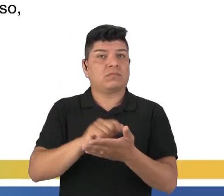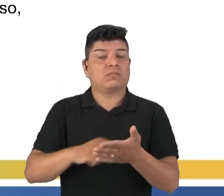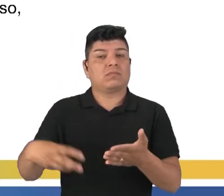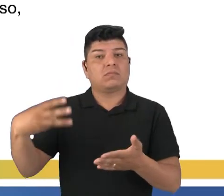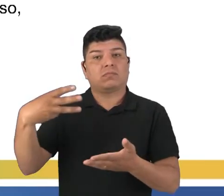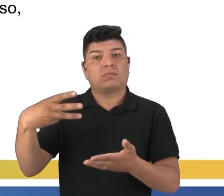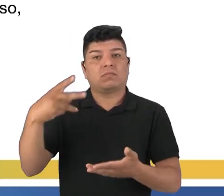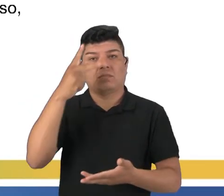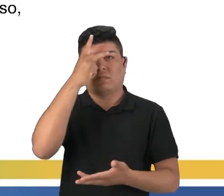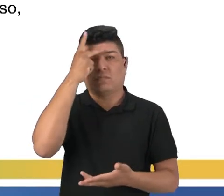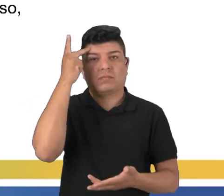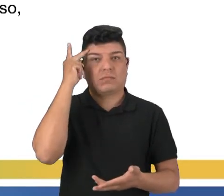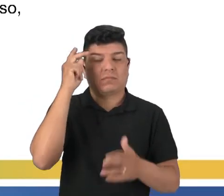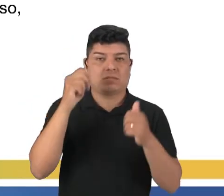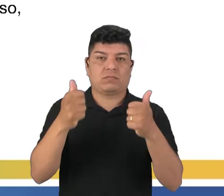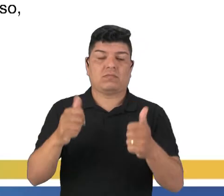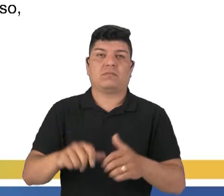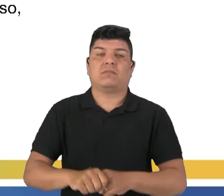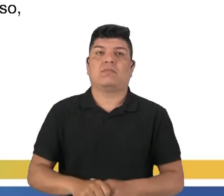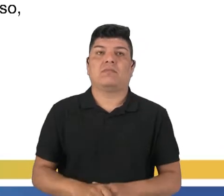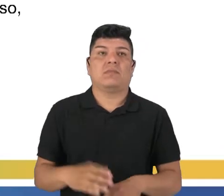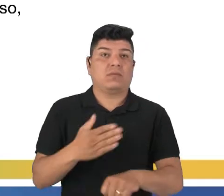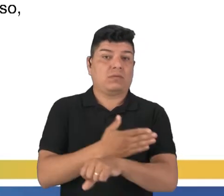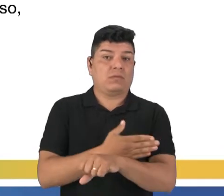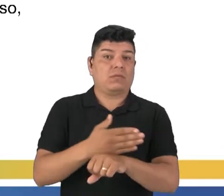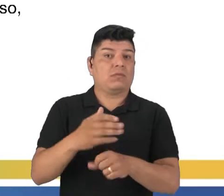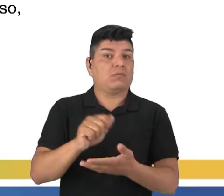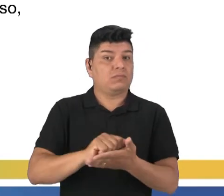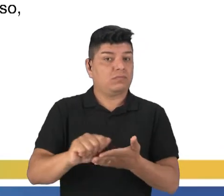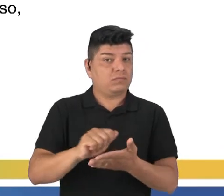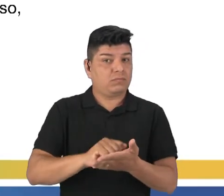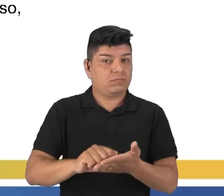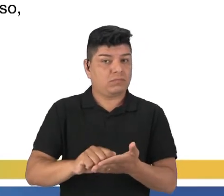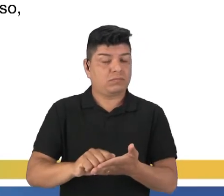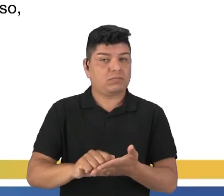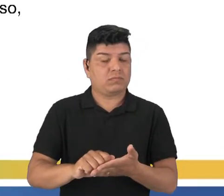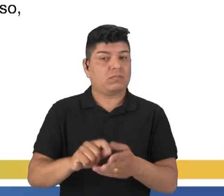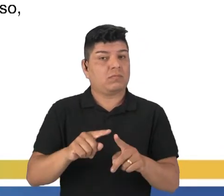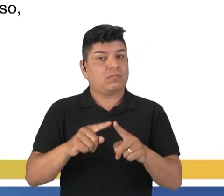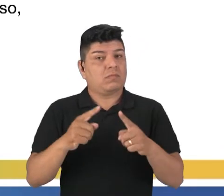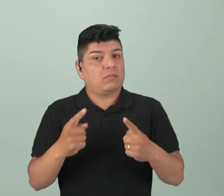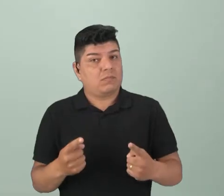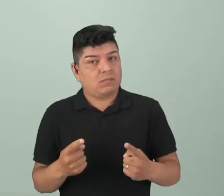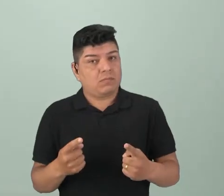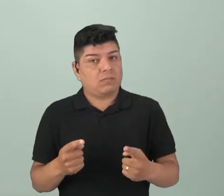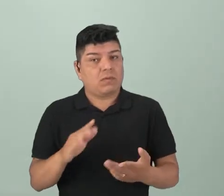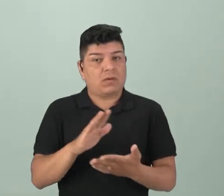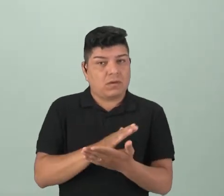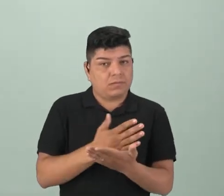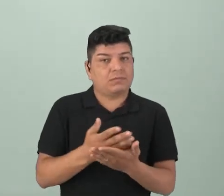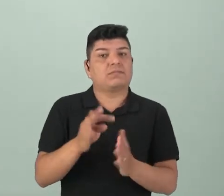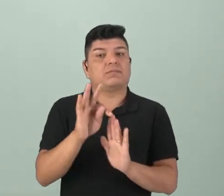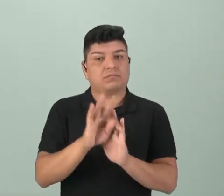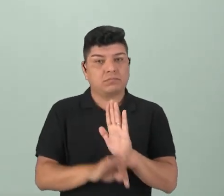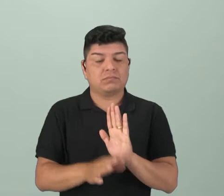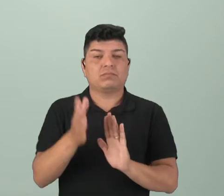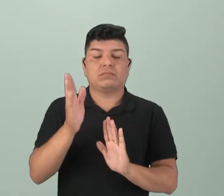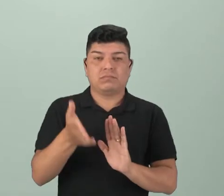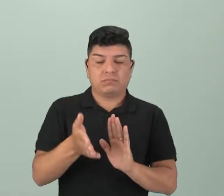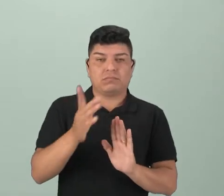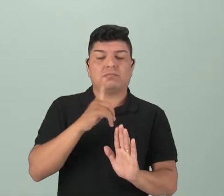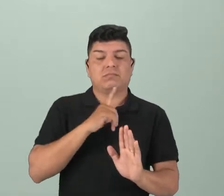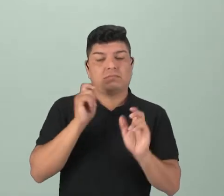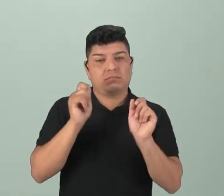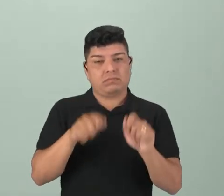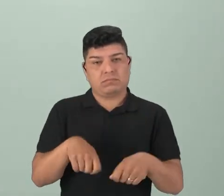em terceira pessoa, tá? Costumam ser escritos, tá bom? Mas alguns textos, como já havia dito,